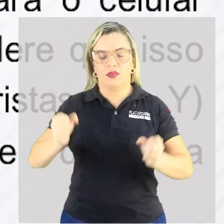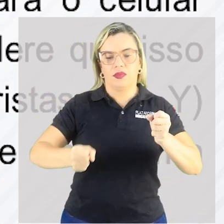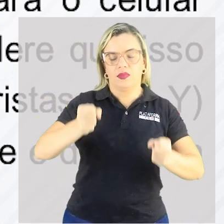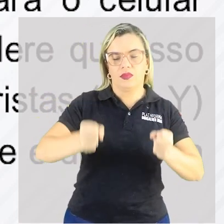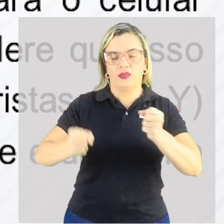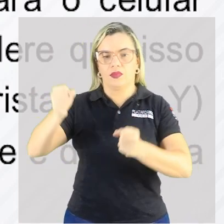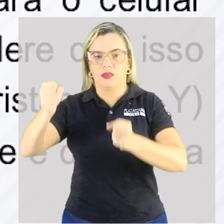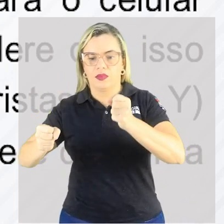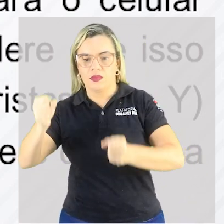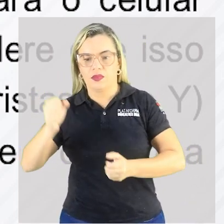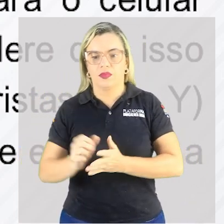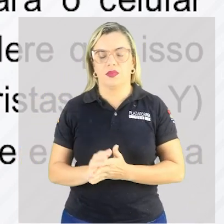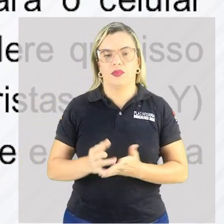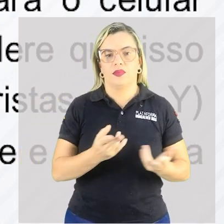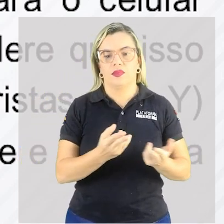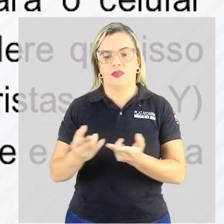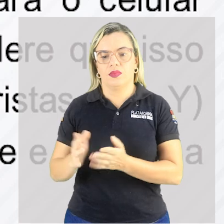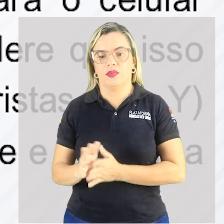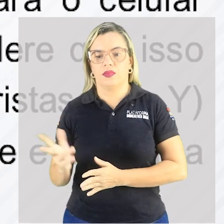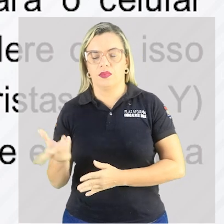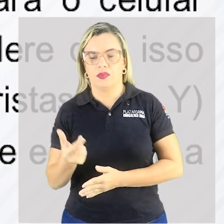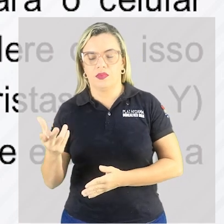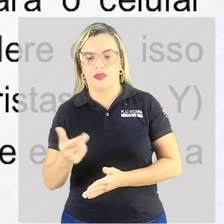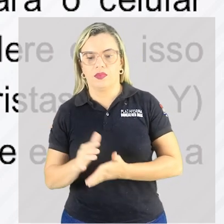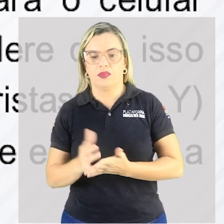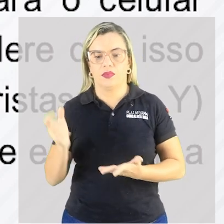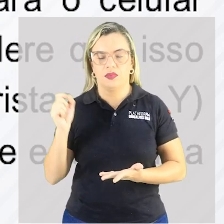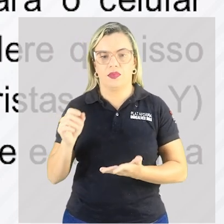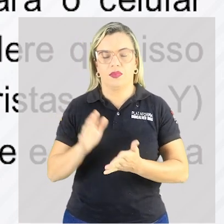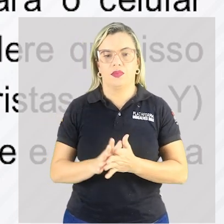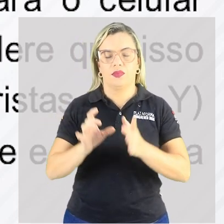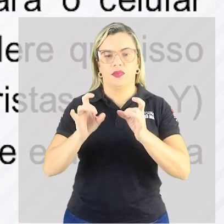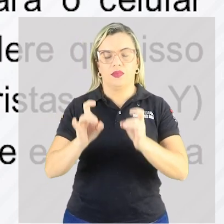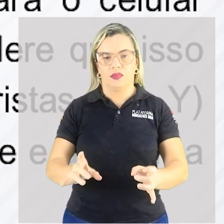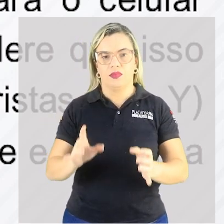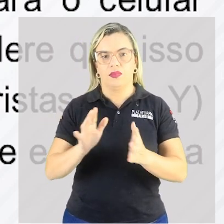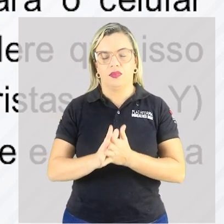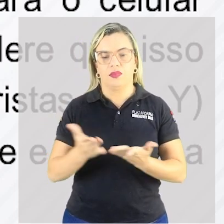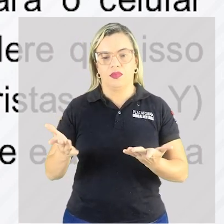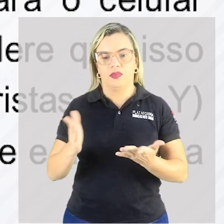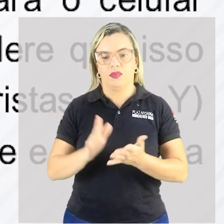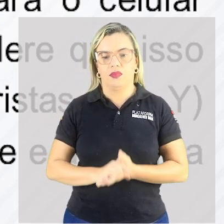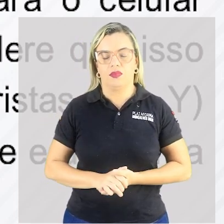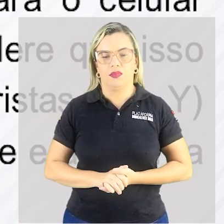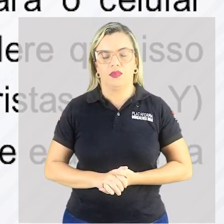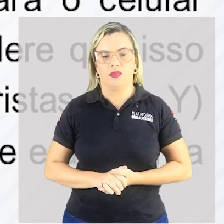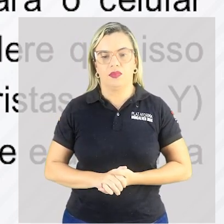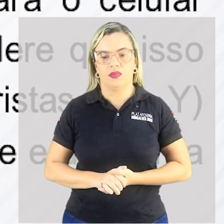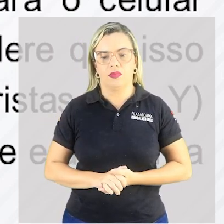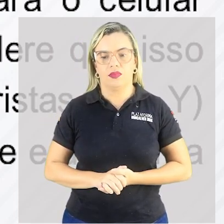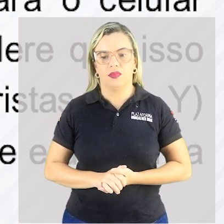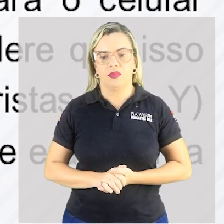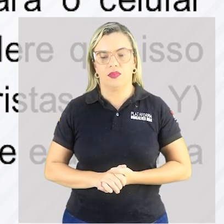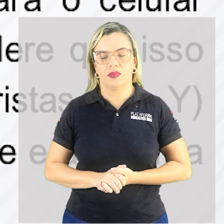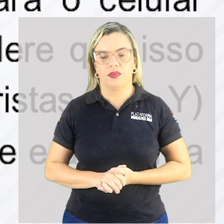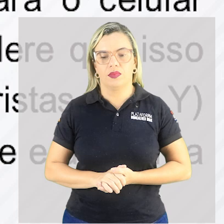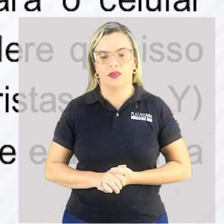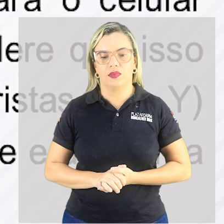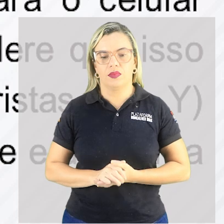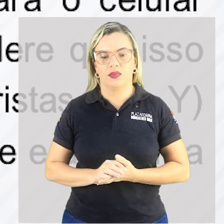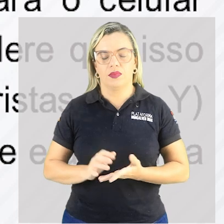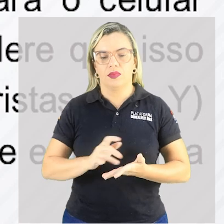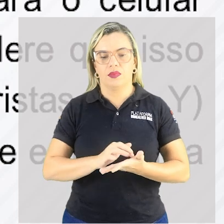dirigem com a mesma velocidade, detalhe importante, eles estão com a mesma velocidade